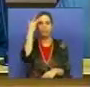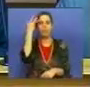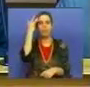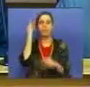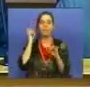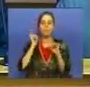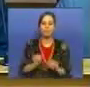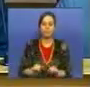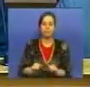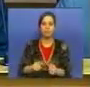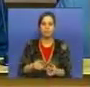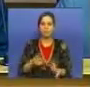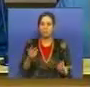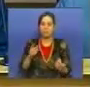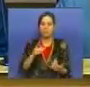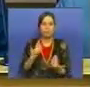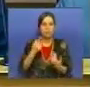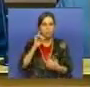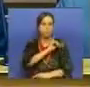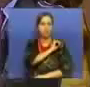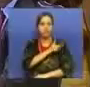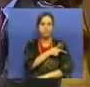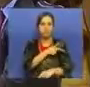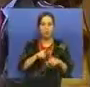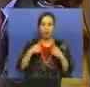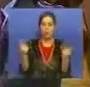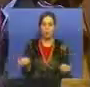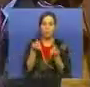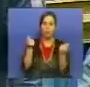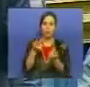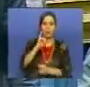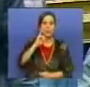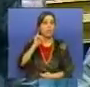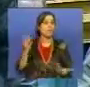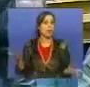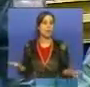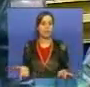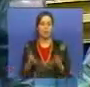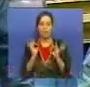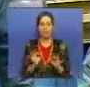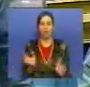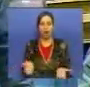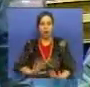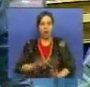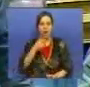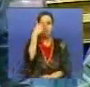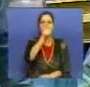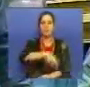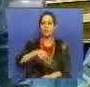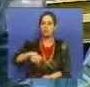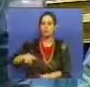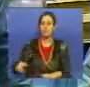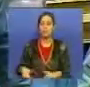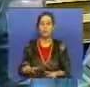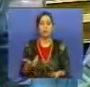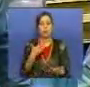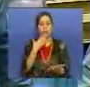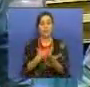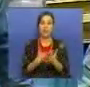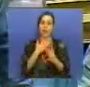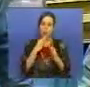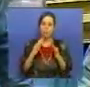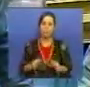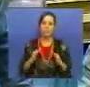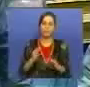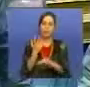facilidade, de transigência, de promoção da inflação e de desfavorecimento dos contribuintes, que dá como efeito